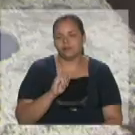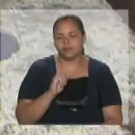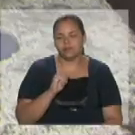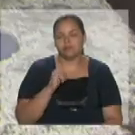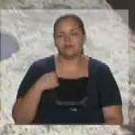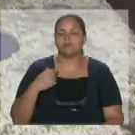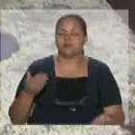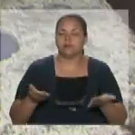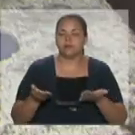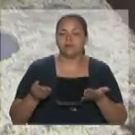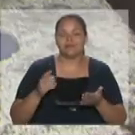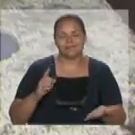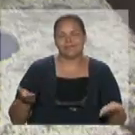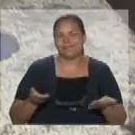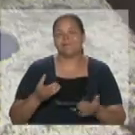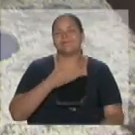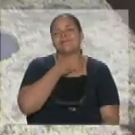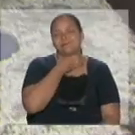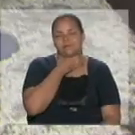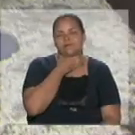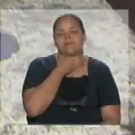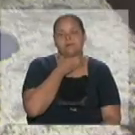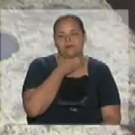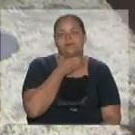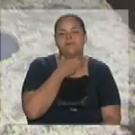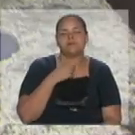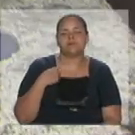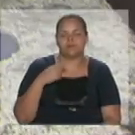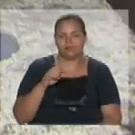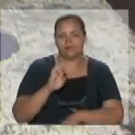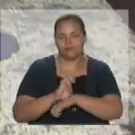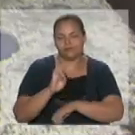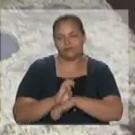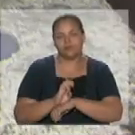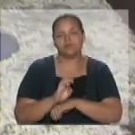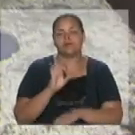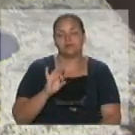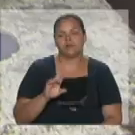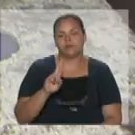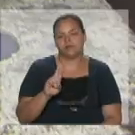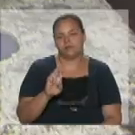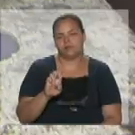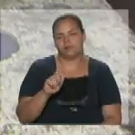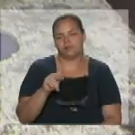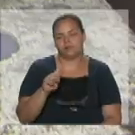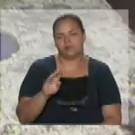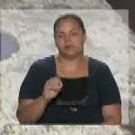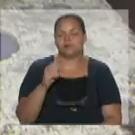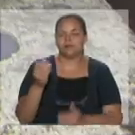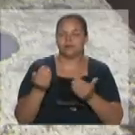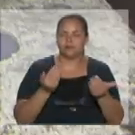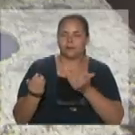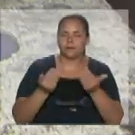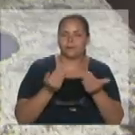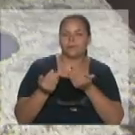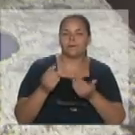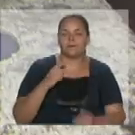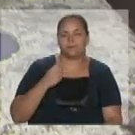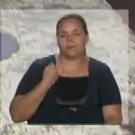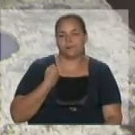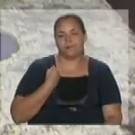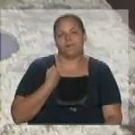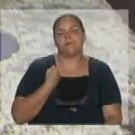impostos atualmente, num momento de crise substancial no Estado. E só o Repetro, quando você compara, nós temos um